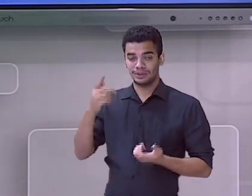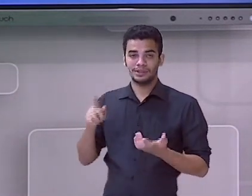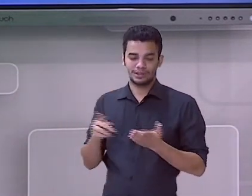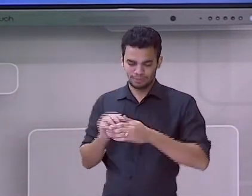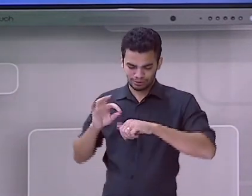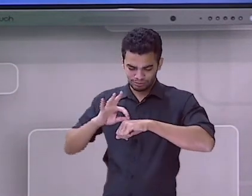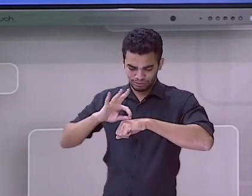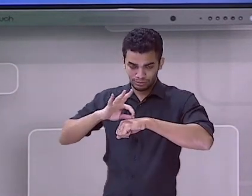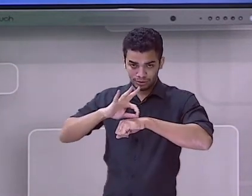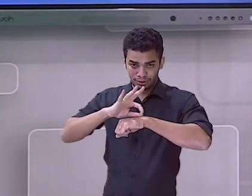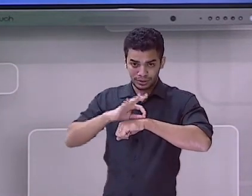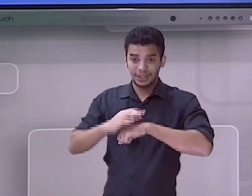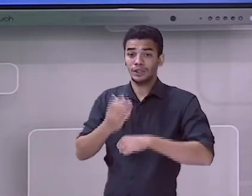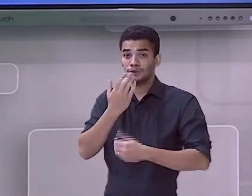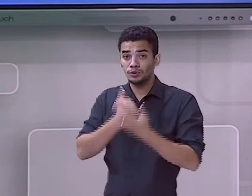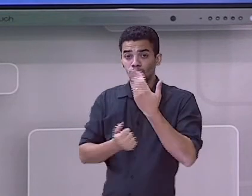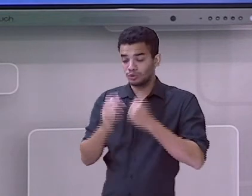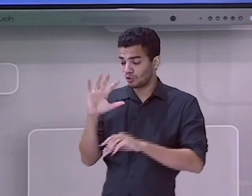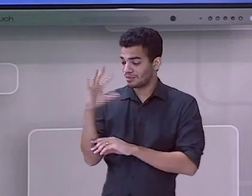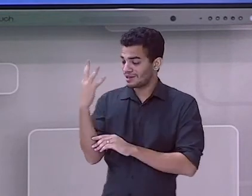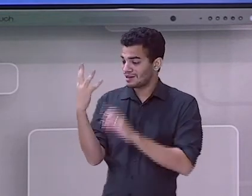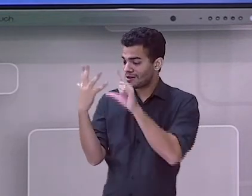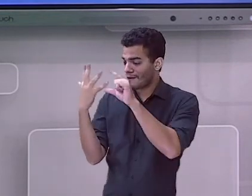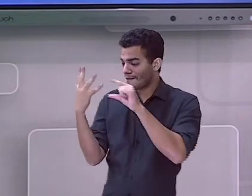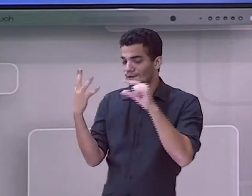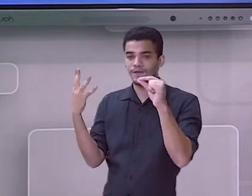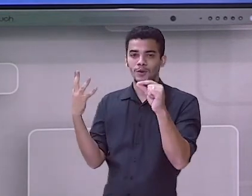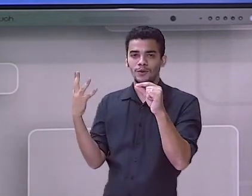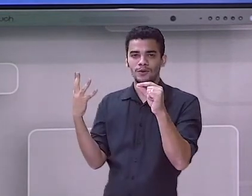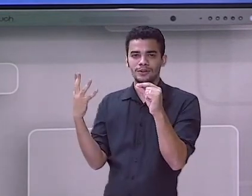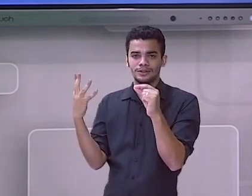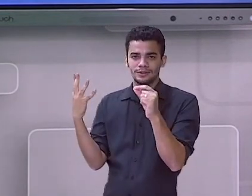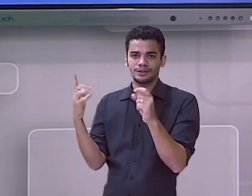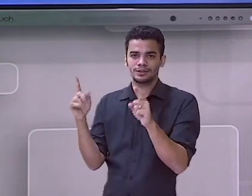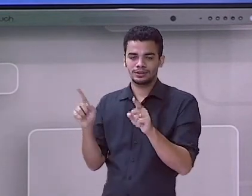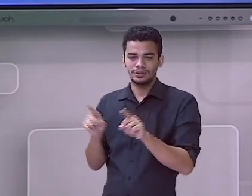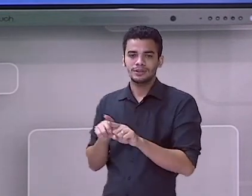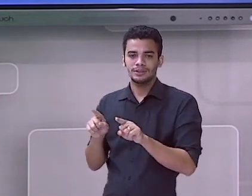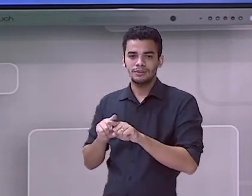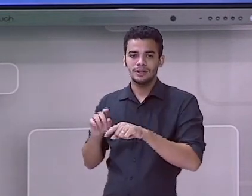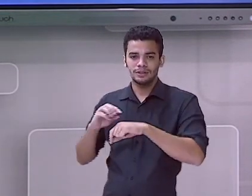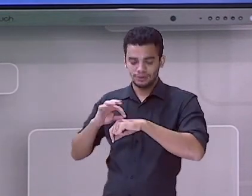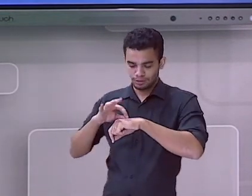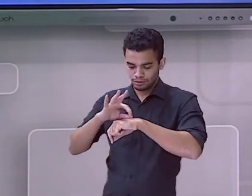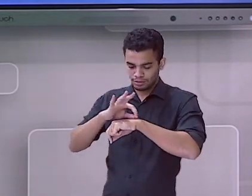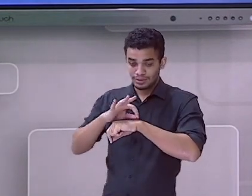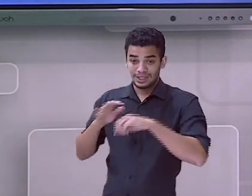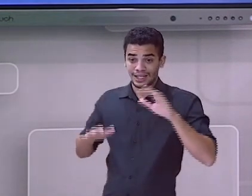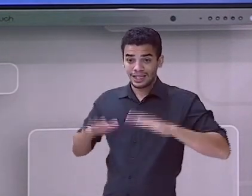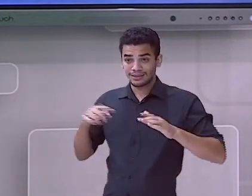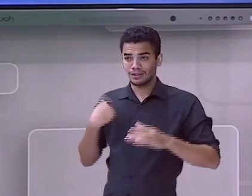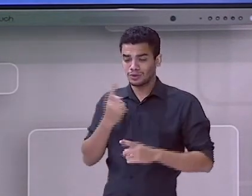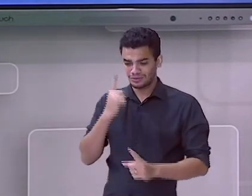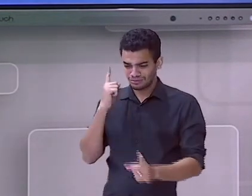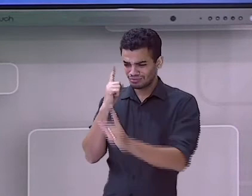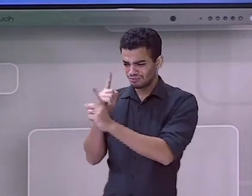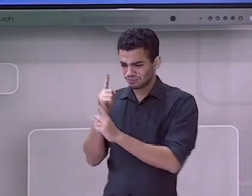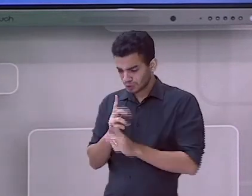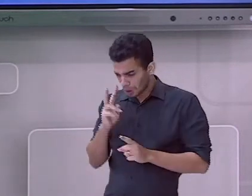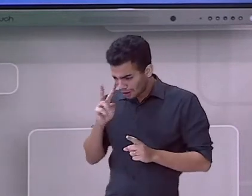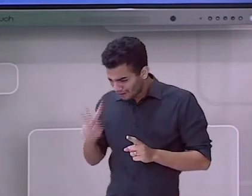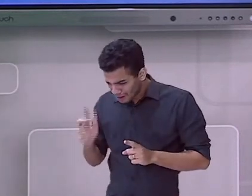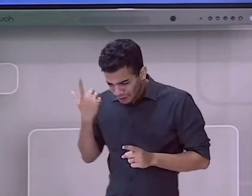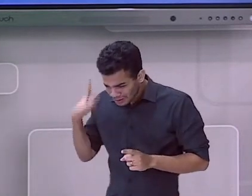plantas e estão presentes no nosso dia a dia. Só que eles são tão miudinhos que a olho nu a gente não consegue perceber todas